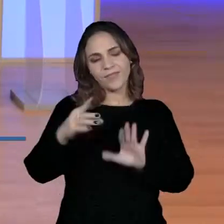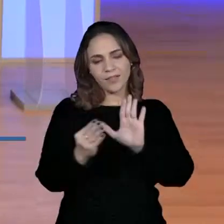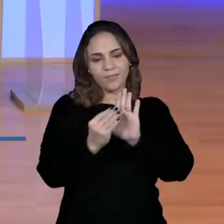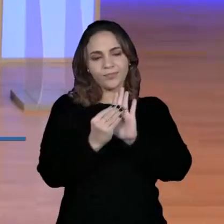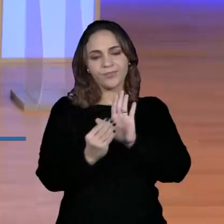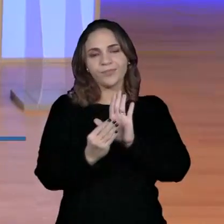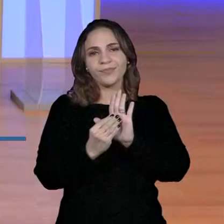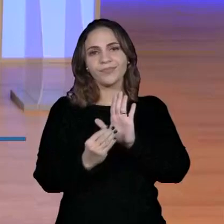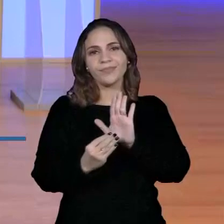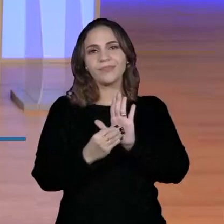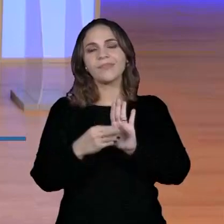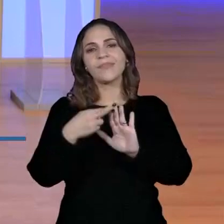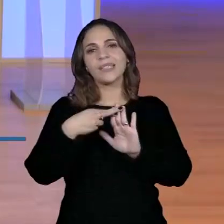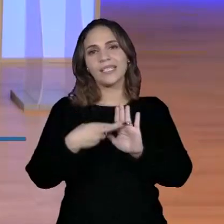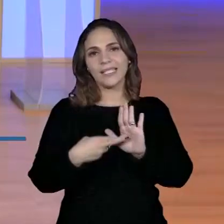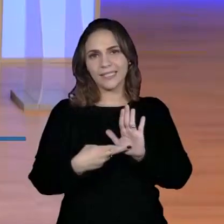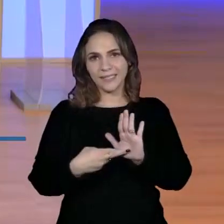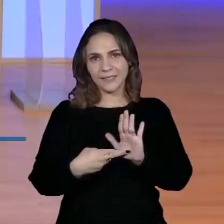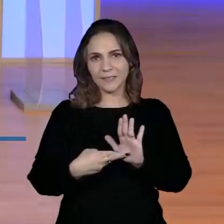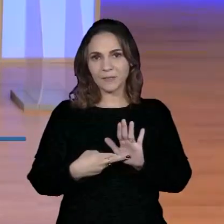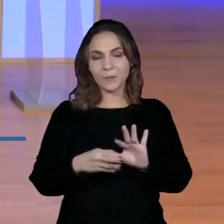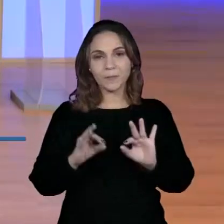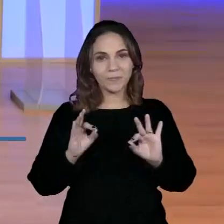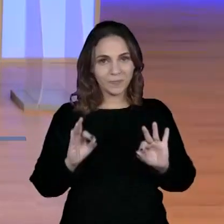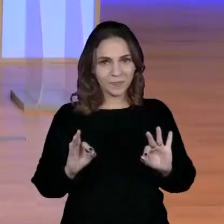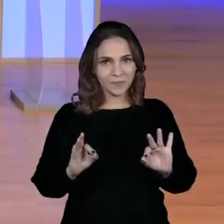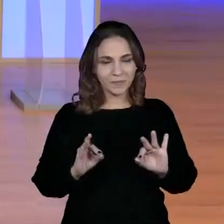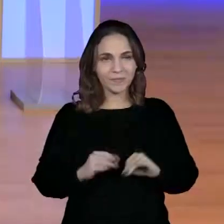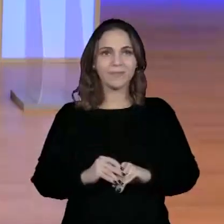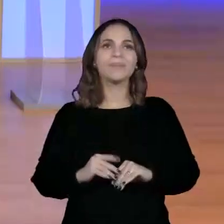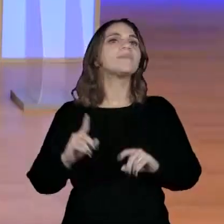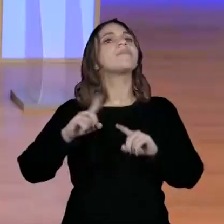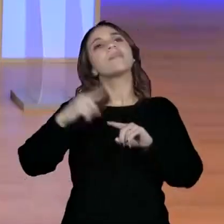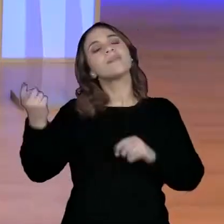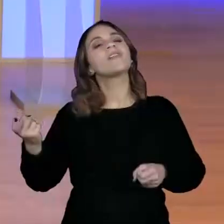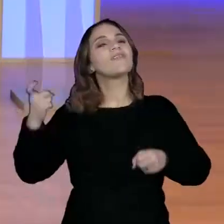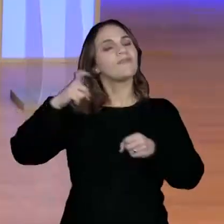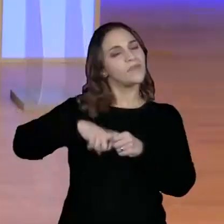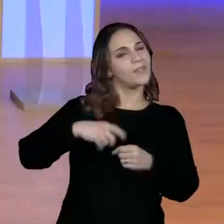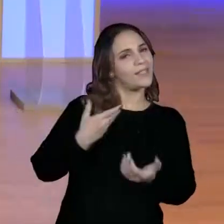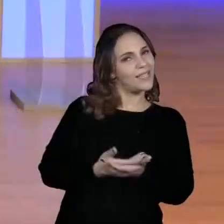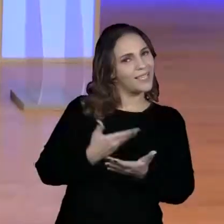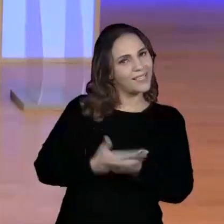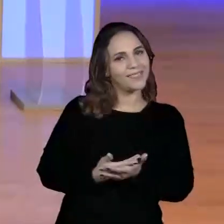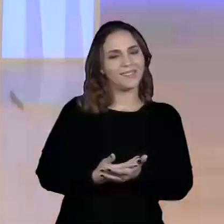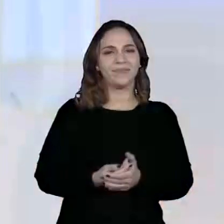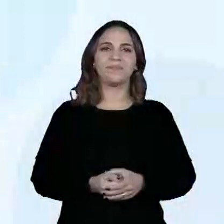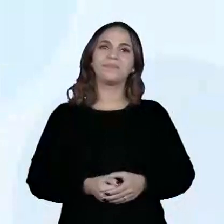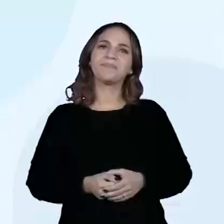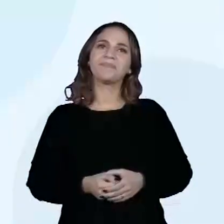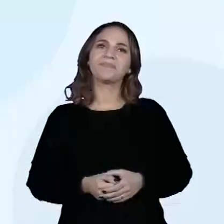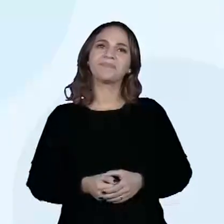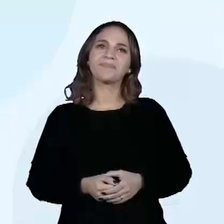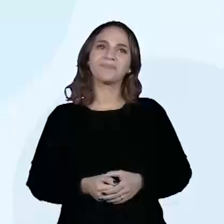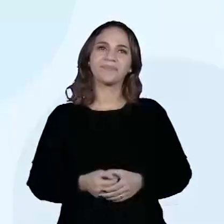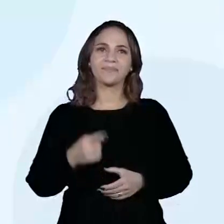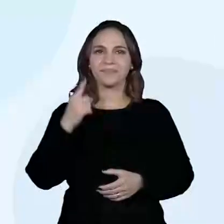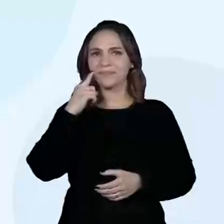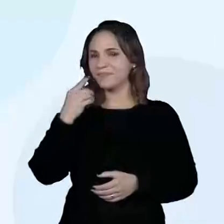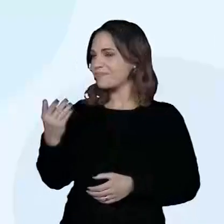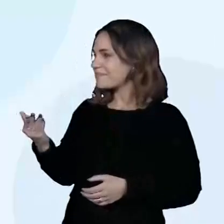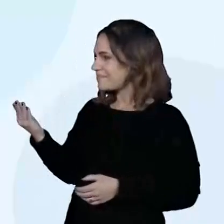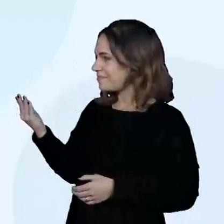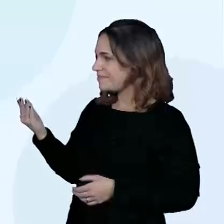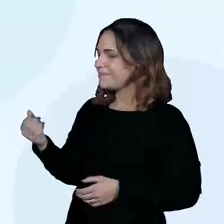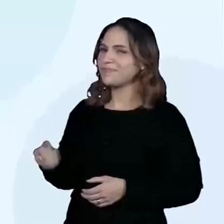as regras que a gente viu nesta aula, certo? Aí depois volta a aula para corrigir as respostas. Eu vou passar